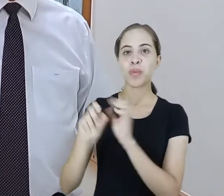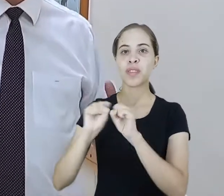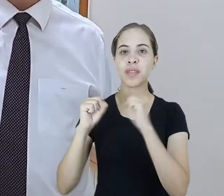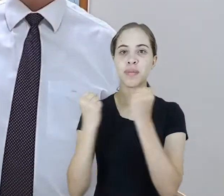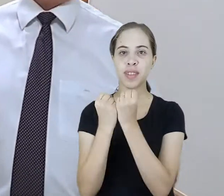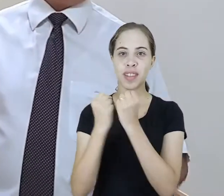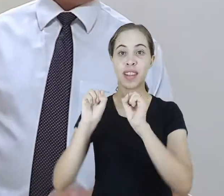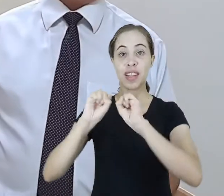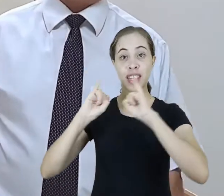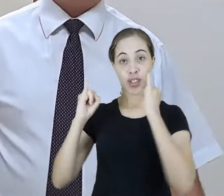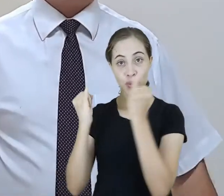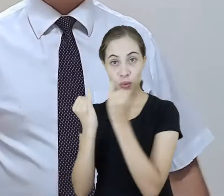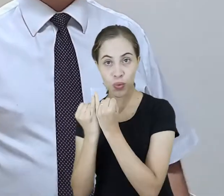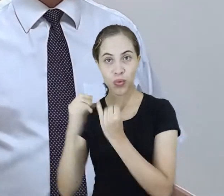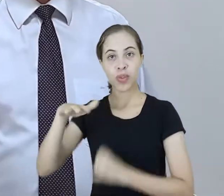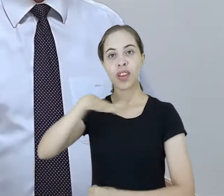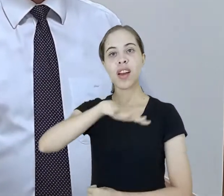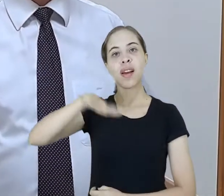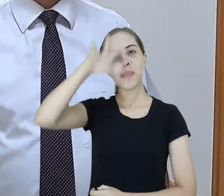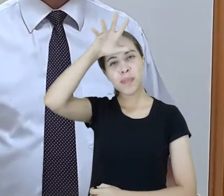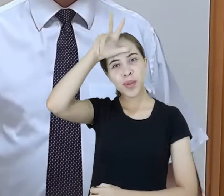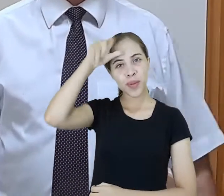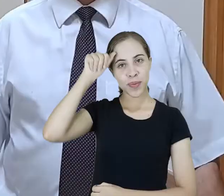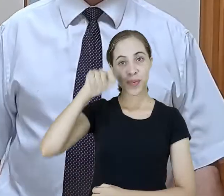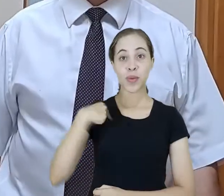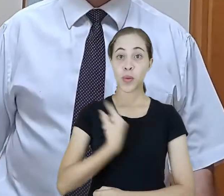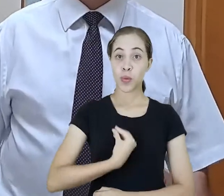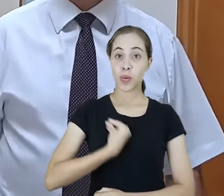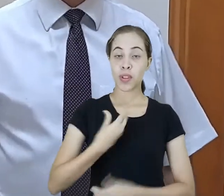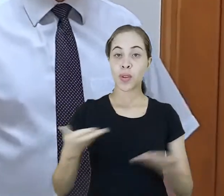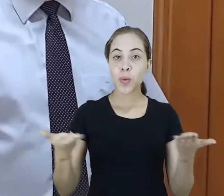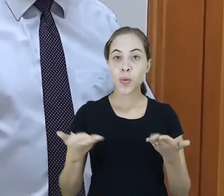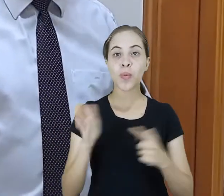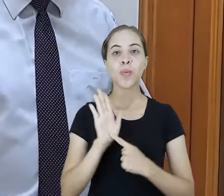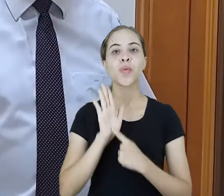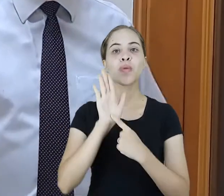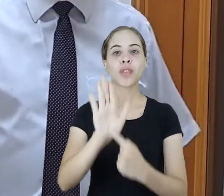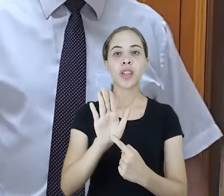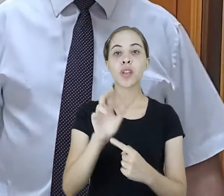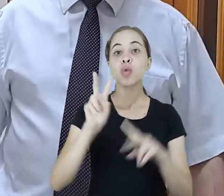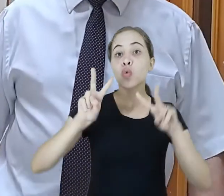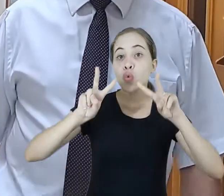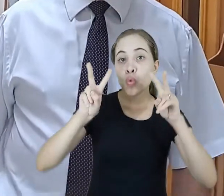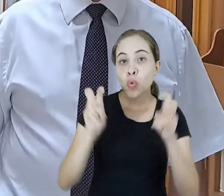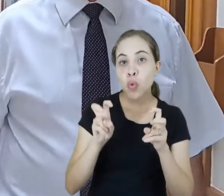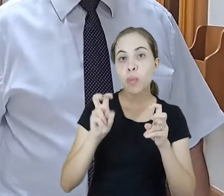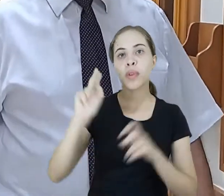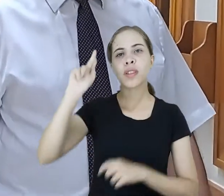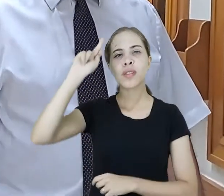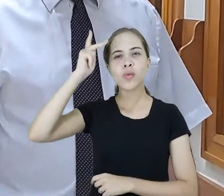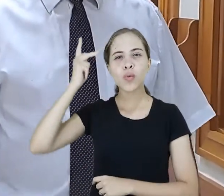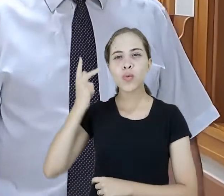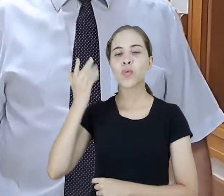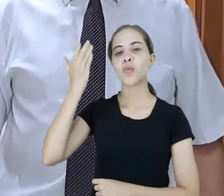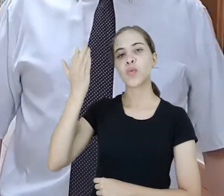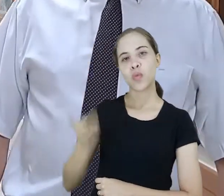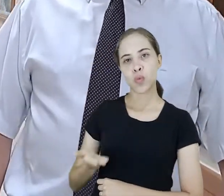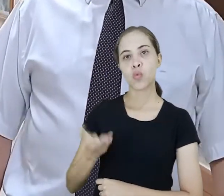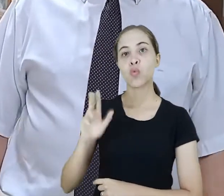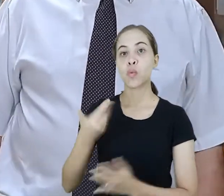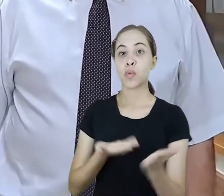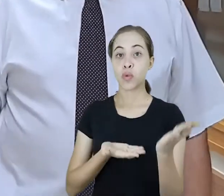da cidade de Manaus, Amazonas. E estamos aqui hoje para apresentar a vocês uma vigorosa história de um jovem aluno do